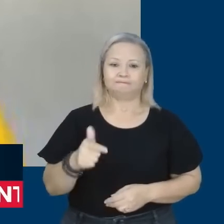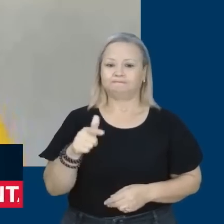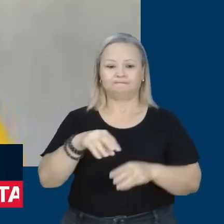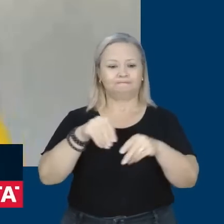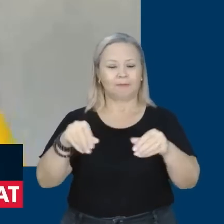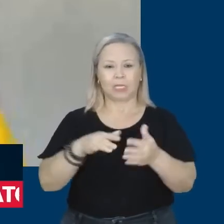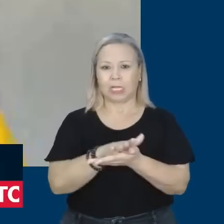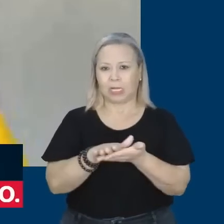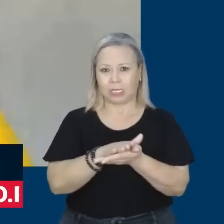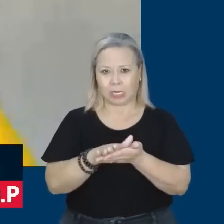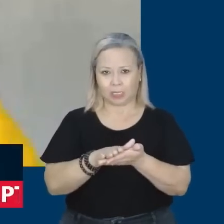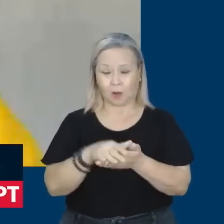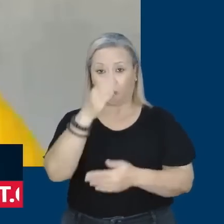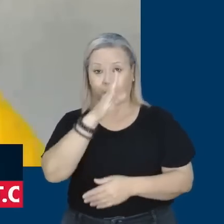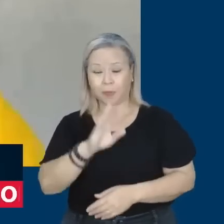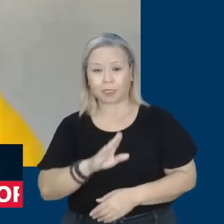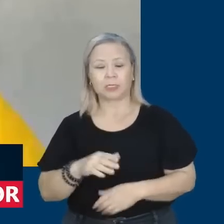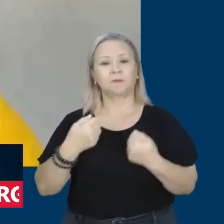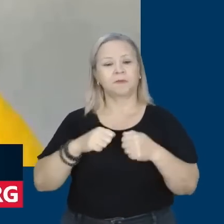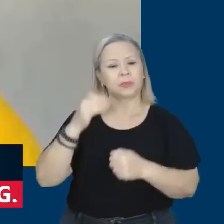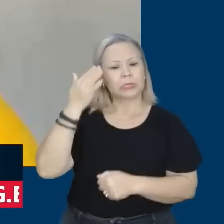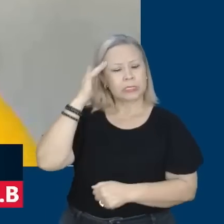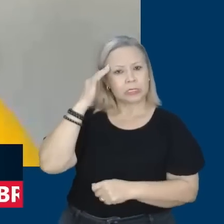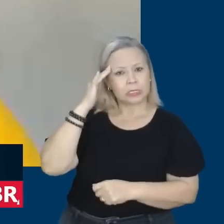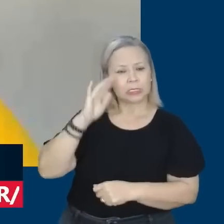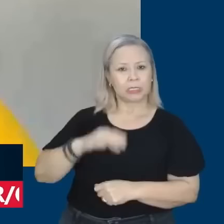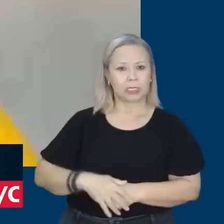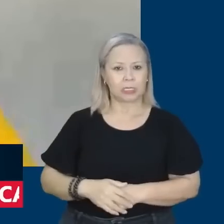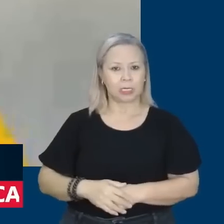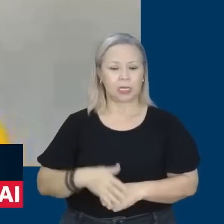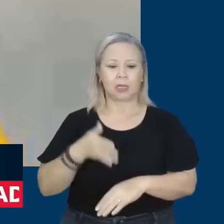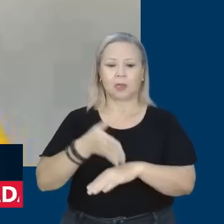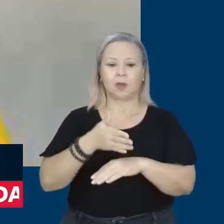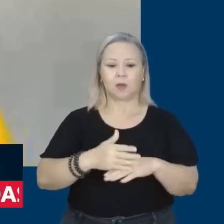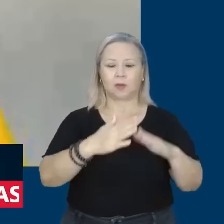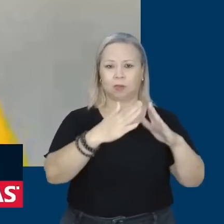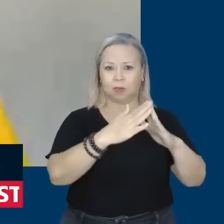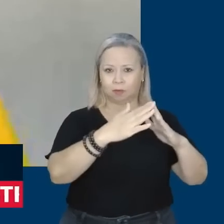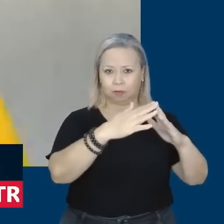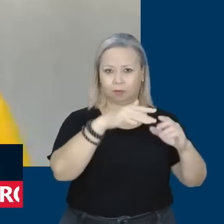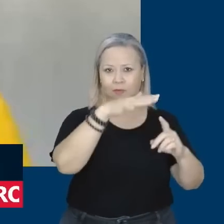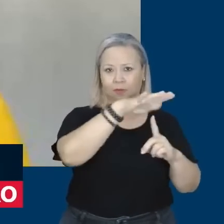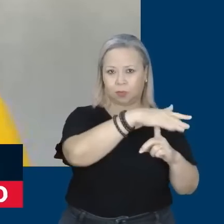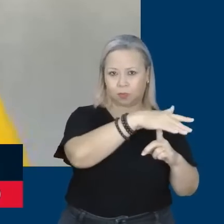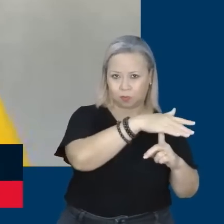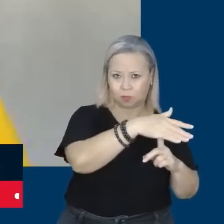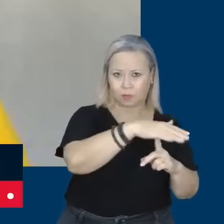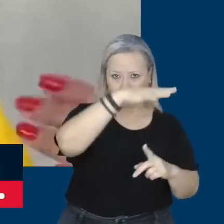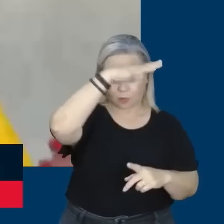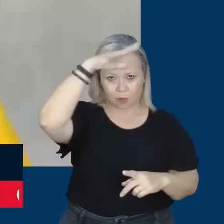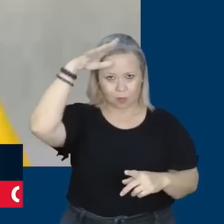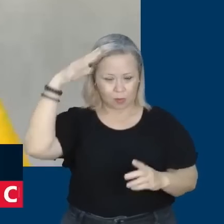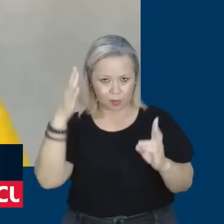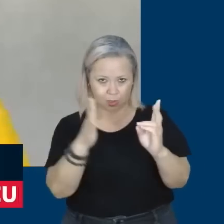compreender. Não é porque nós não estamos dentro de uma aldeia ou não estamos